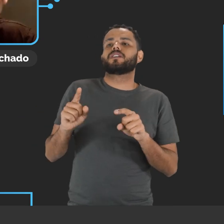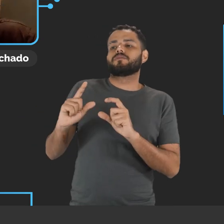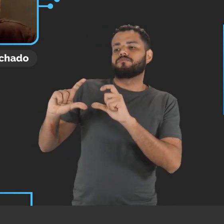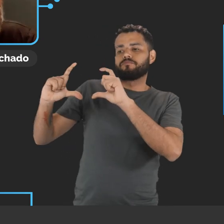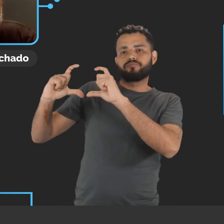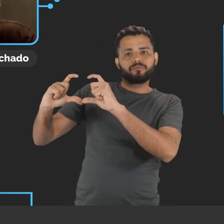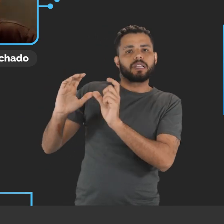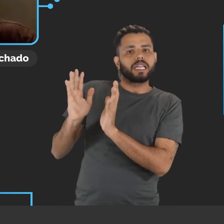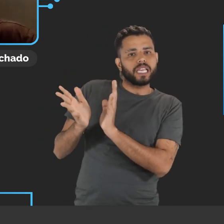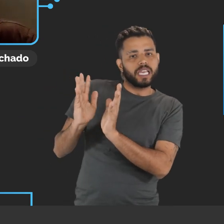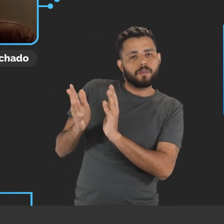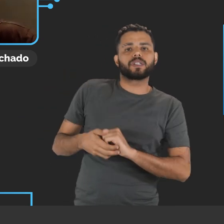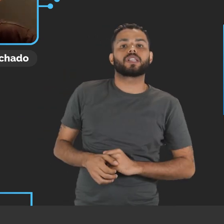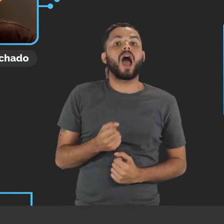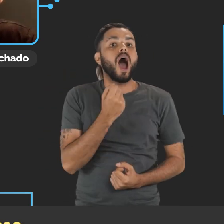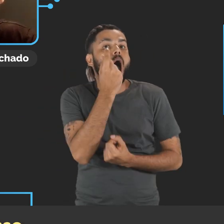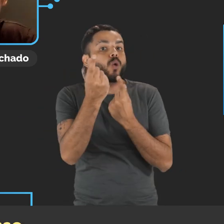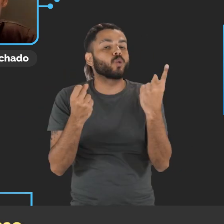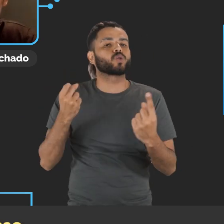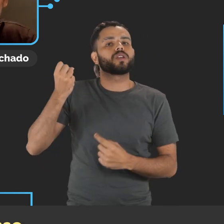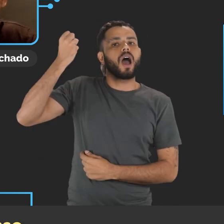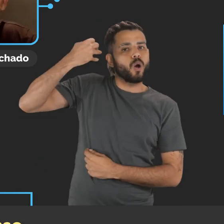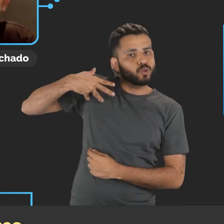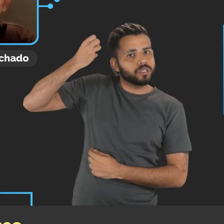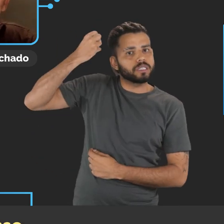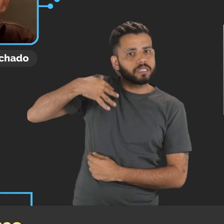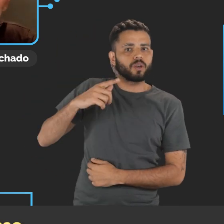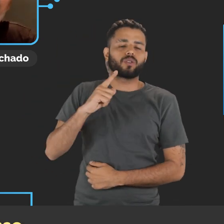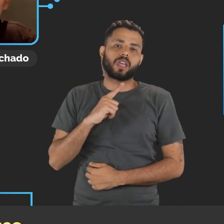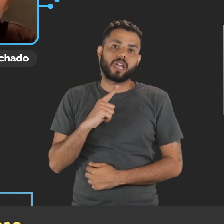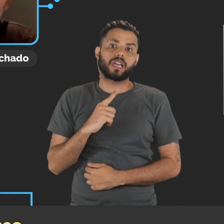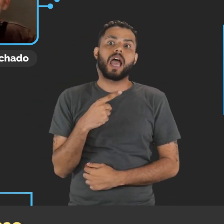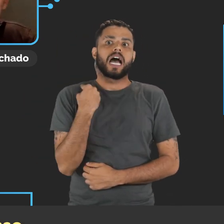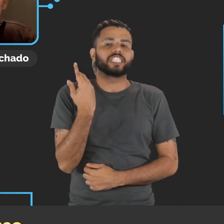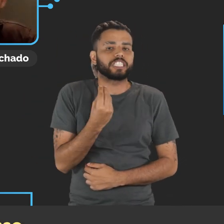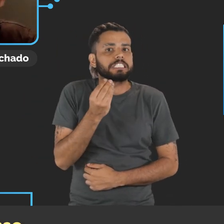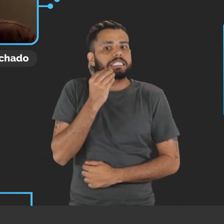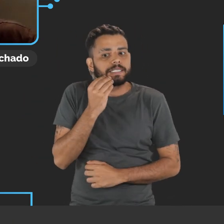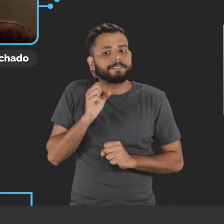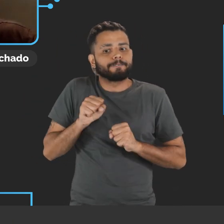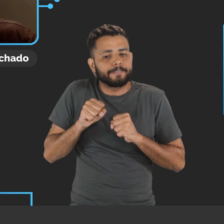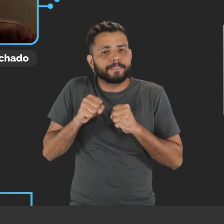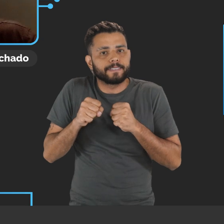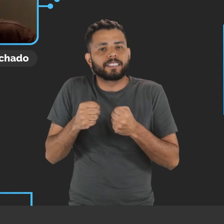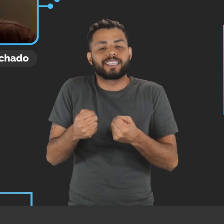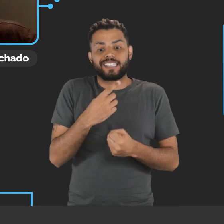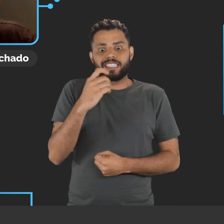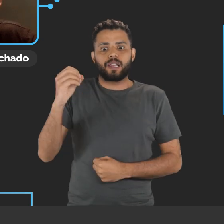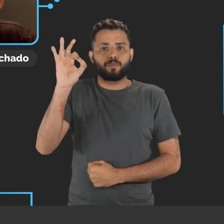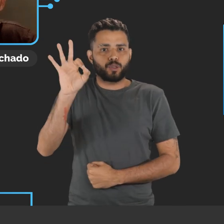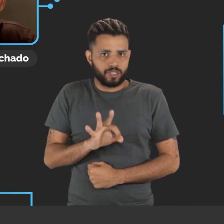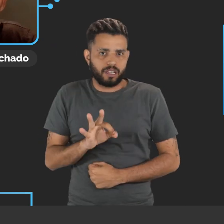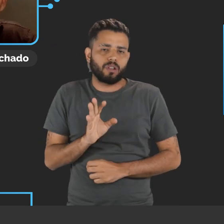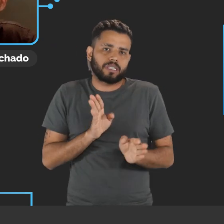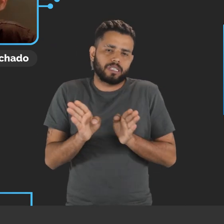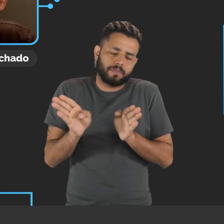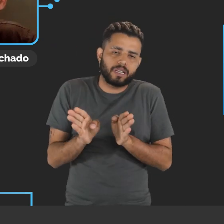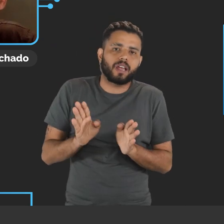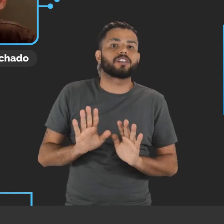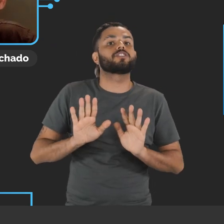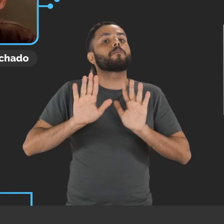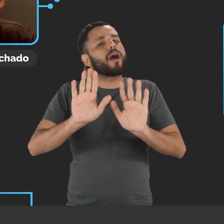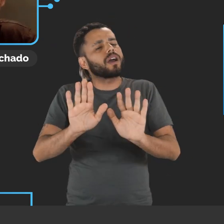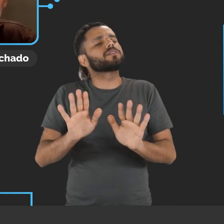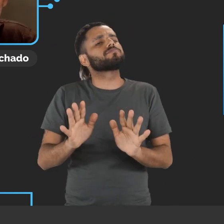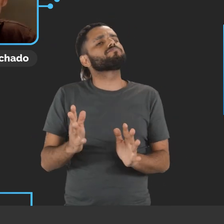de Libras, alguns já tem audiodescrição, está trabalhando bastante nisso para alcançar a excelência em acessibilidade dos nossos